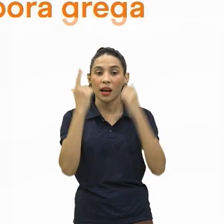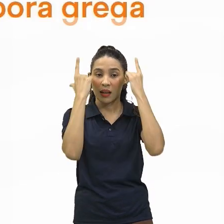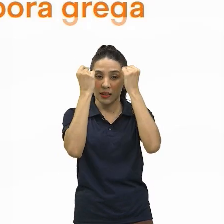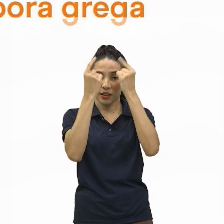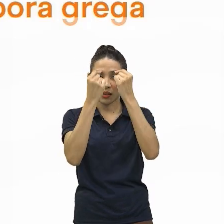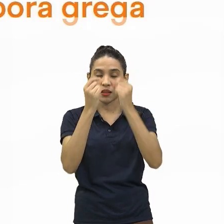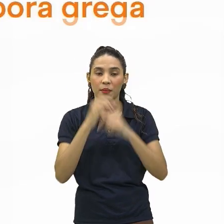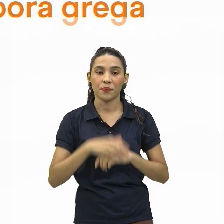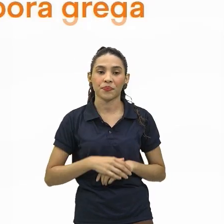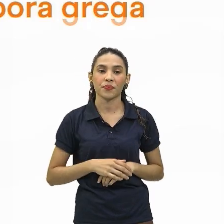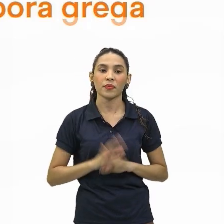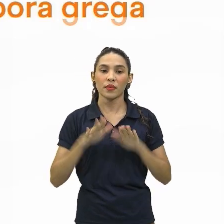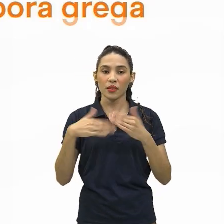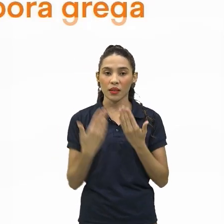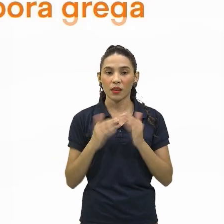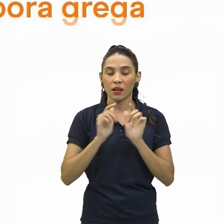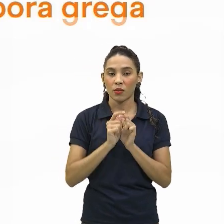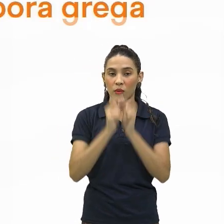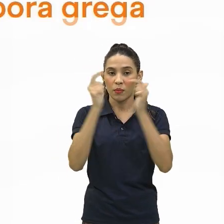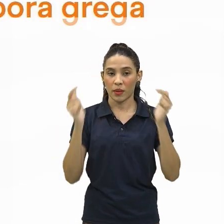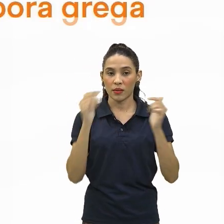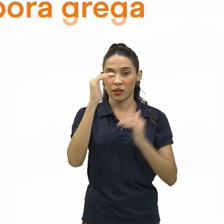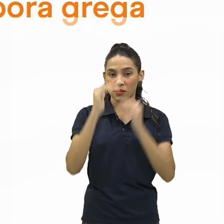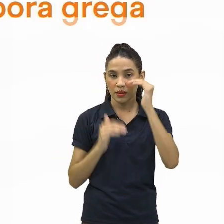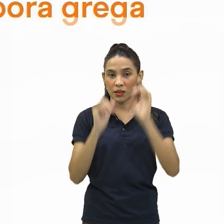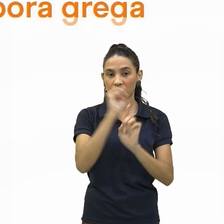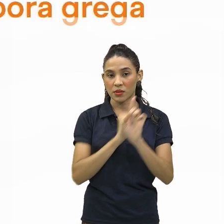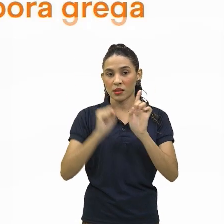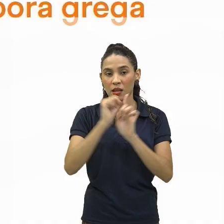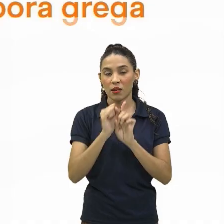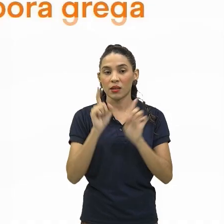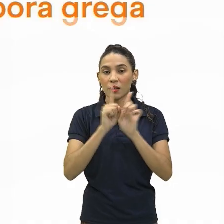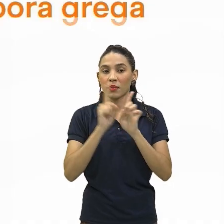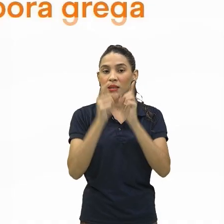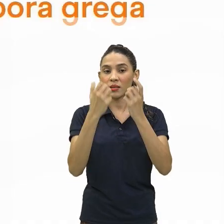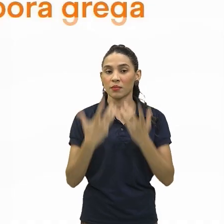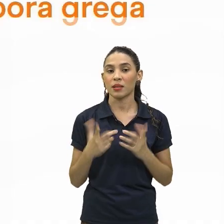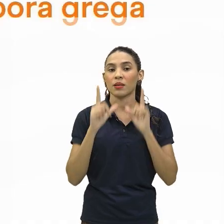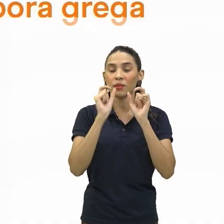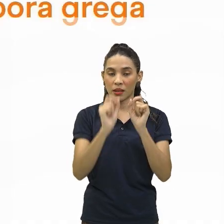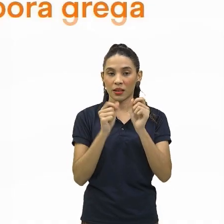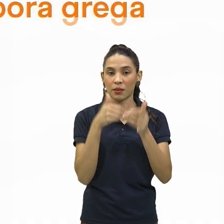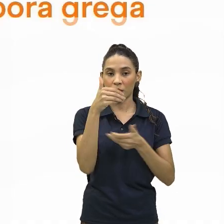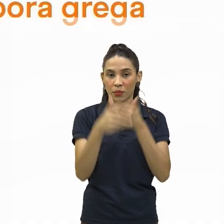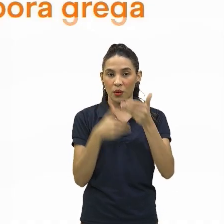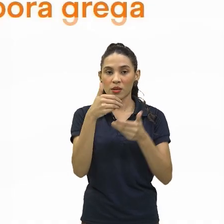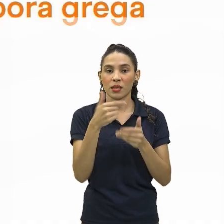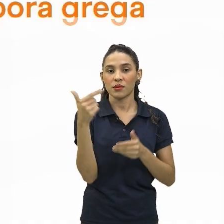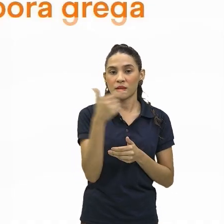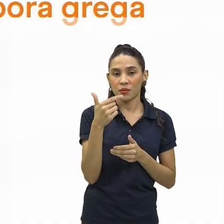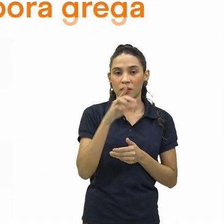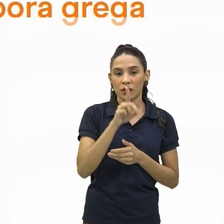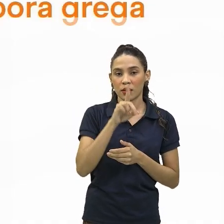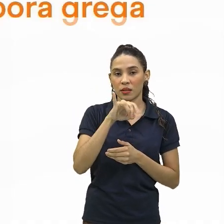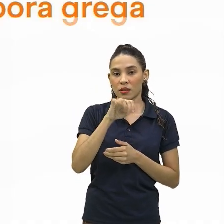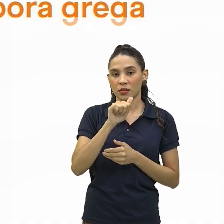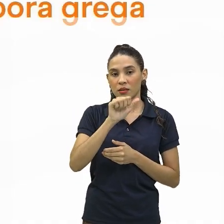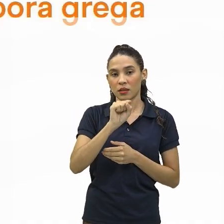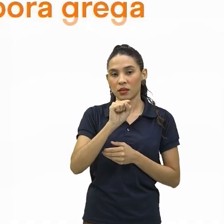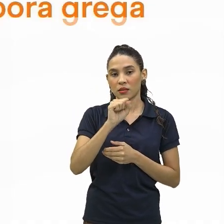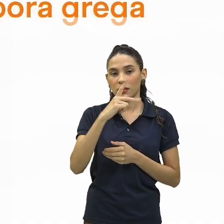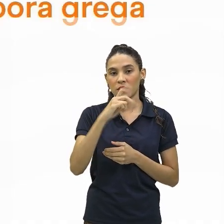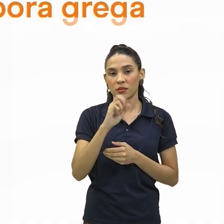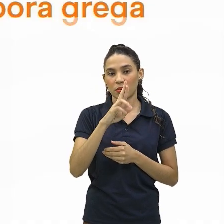dessas desigualdades sociais, eles vão levar justamente a esse processo de segunda diáspora,